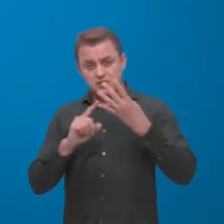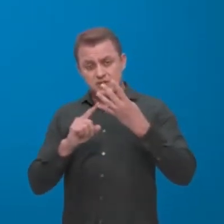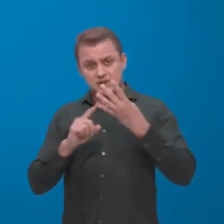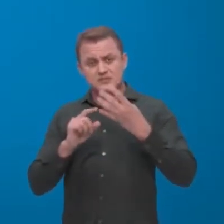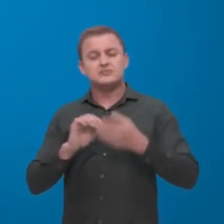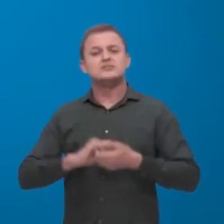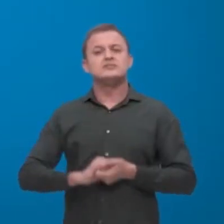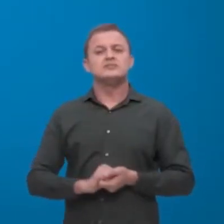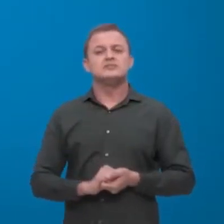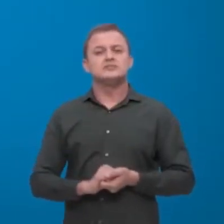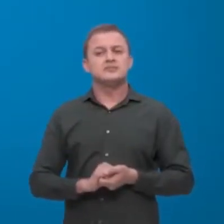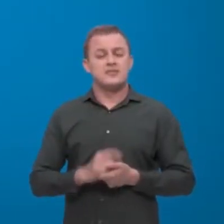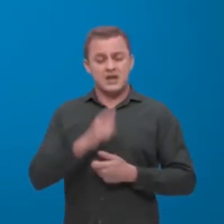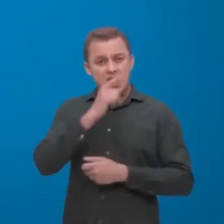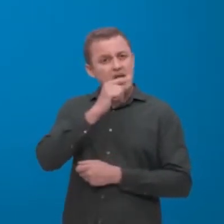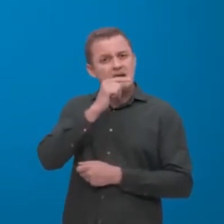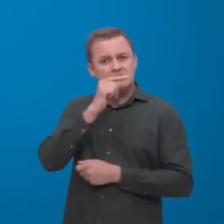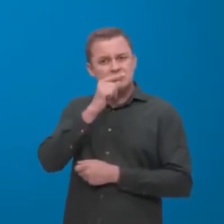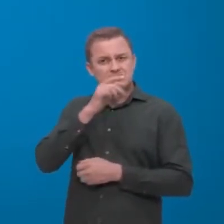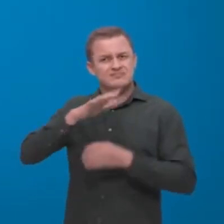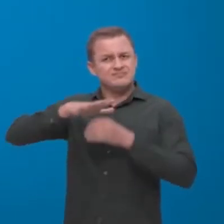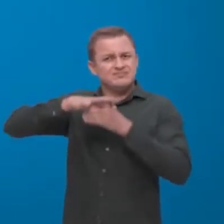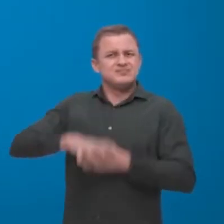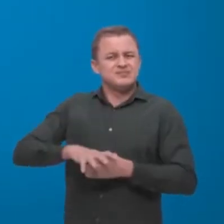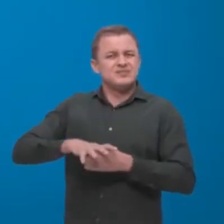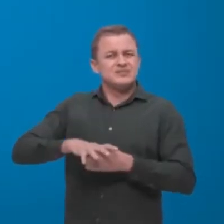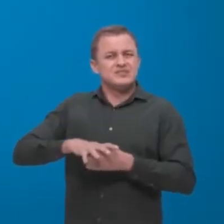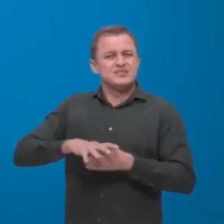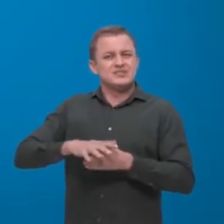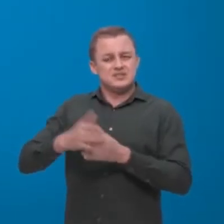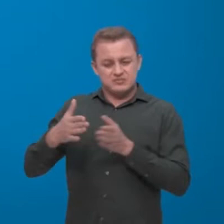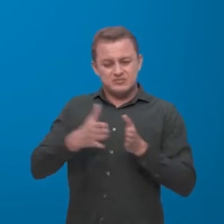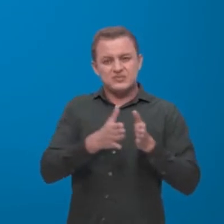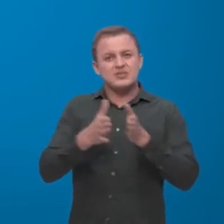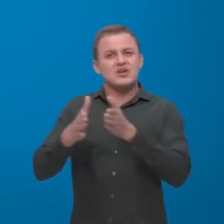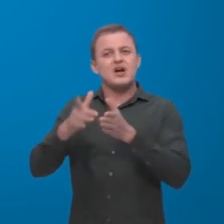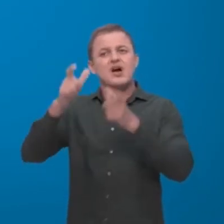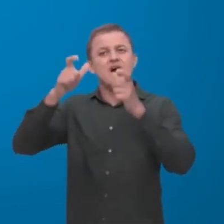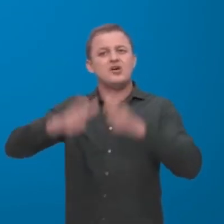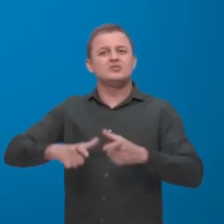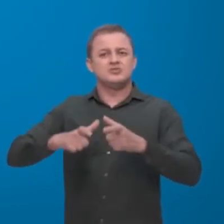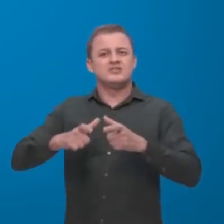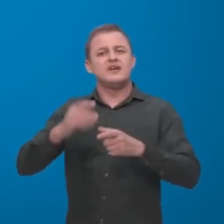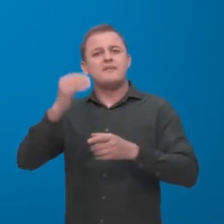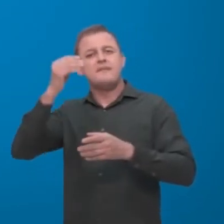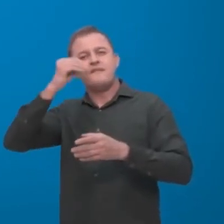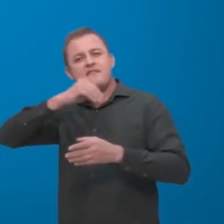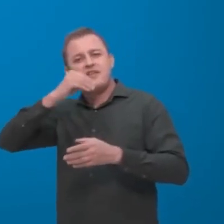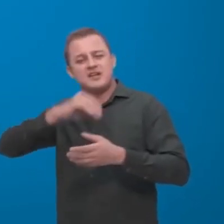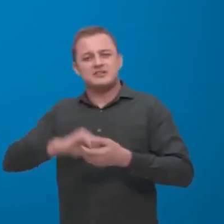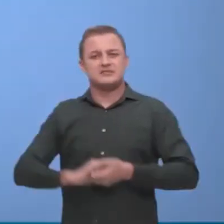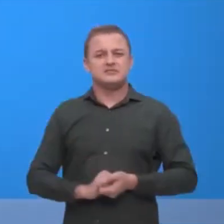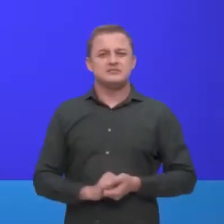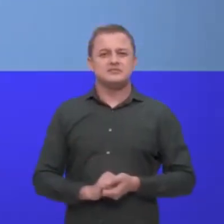Quarto princípio: os líquidos, sob pressão, seguem a trajetória da menor resistência.